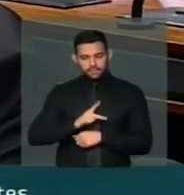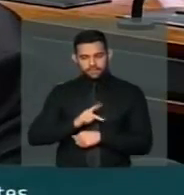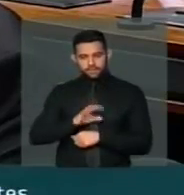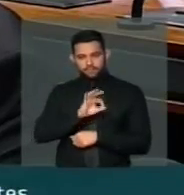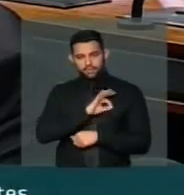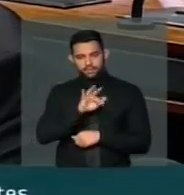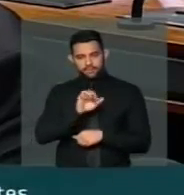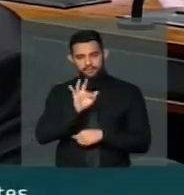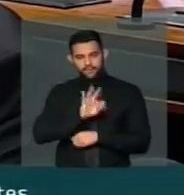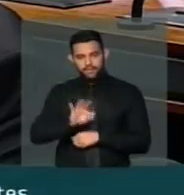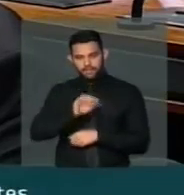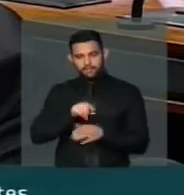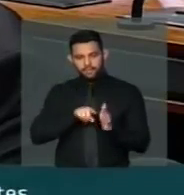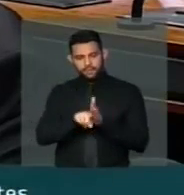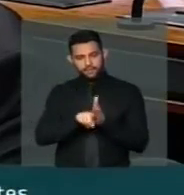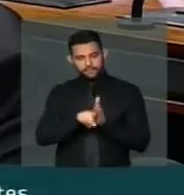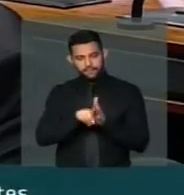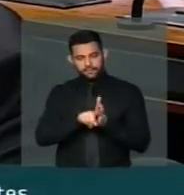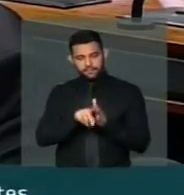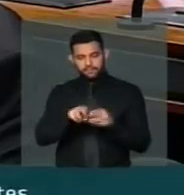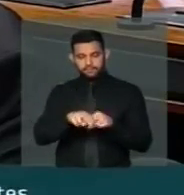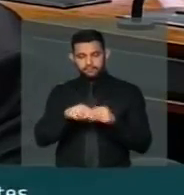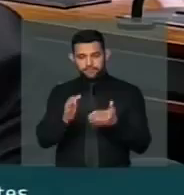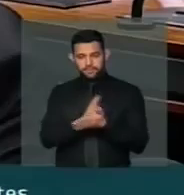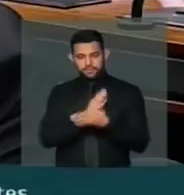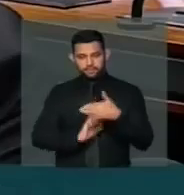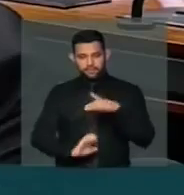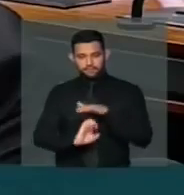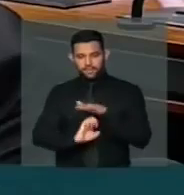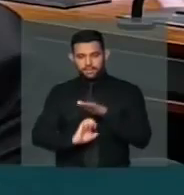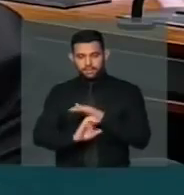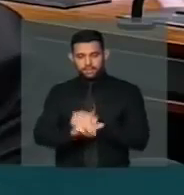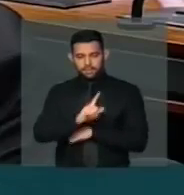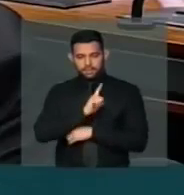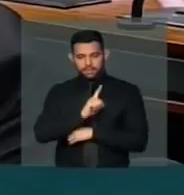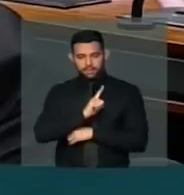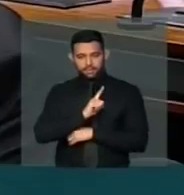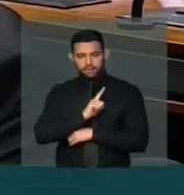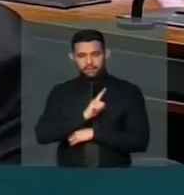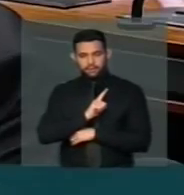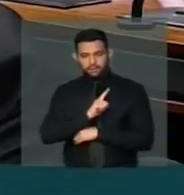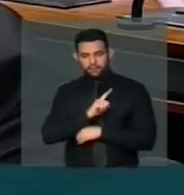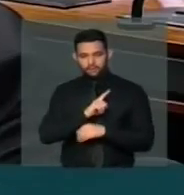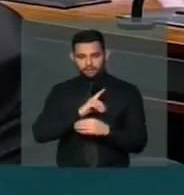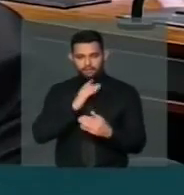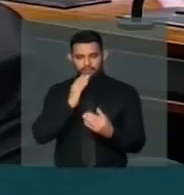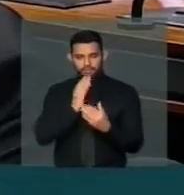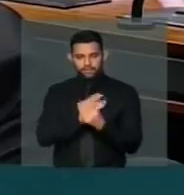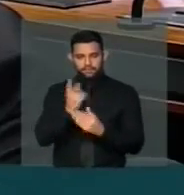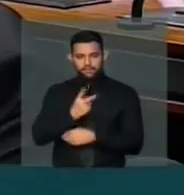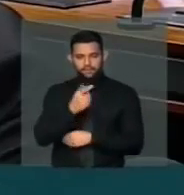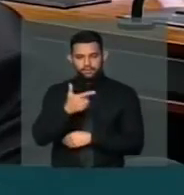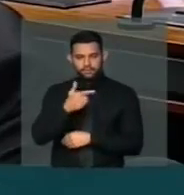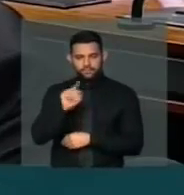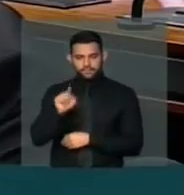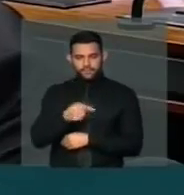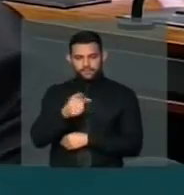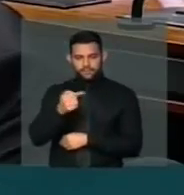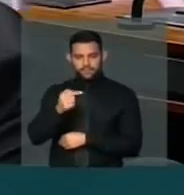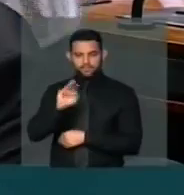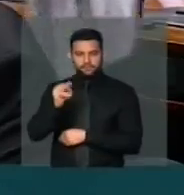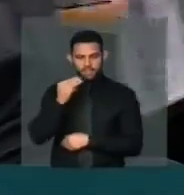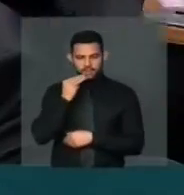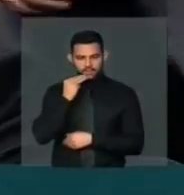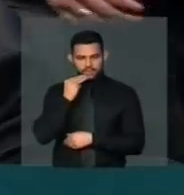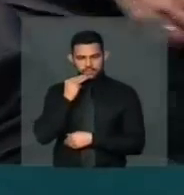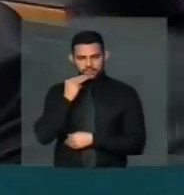está levantando, inclusive, suspeitas, porque se uma empresa que tem processo no valor de 2,7